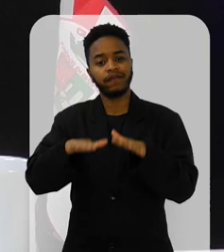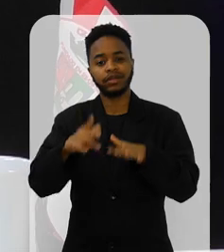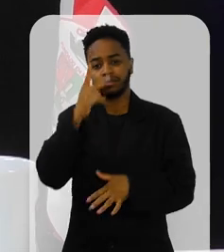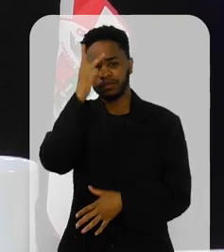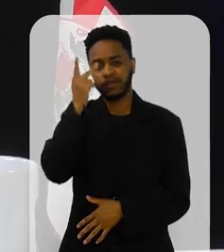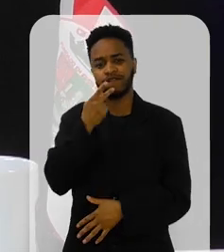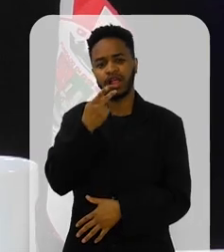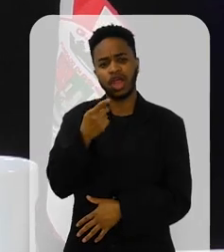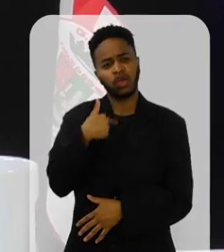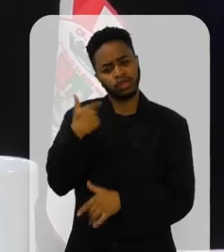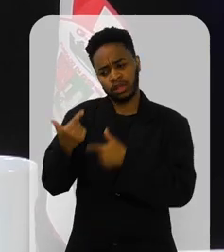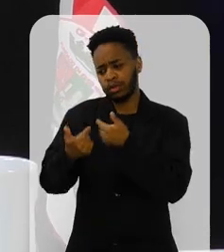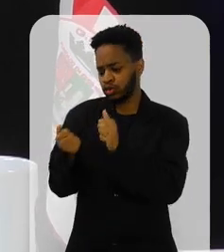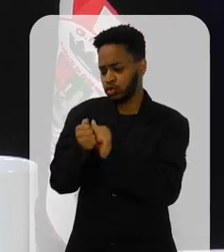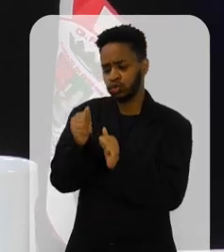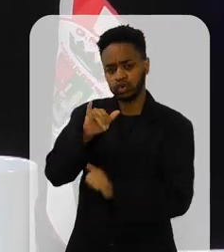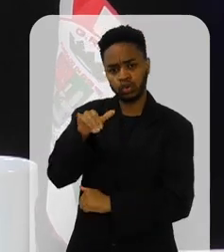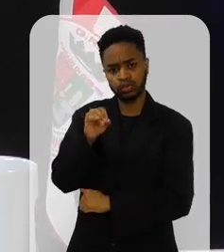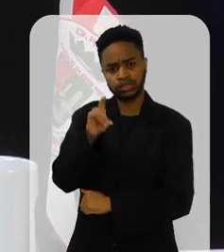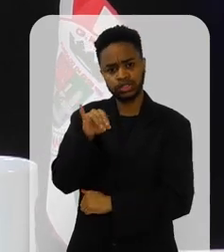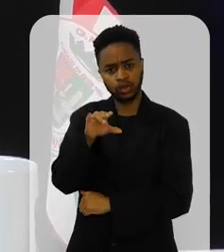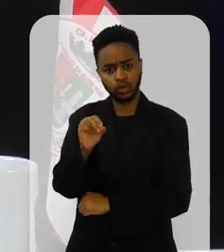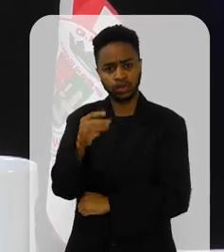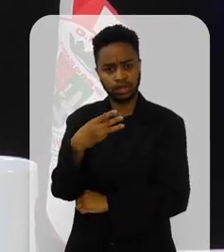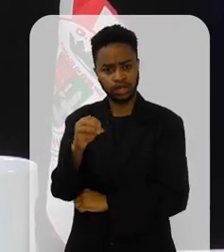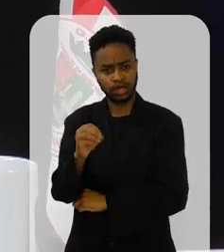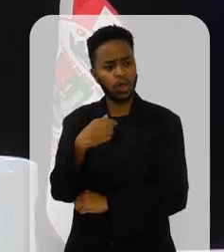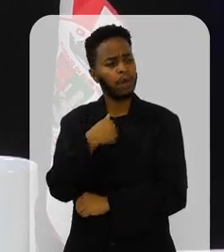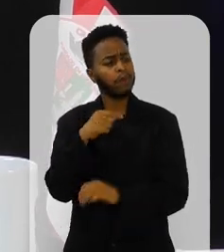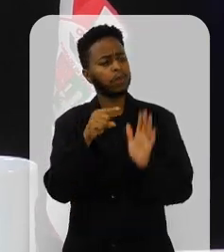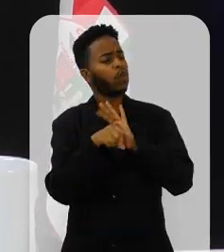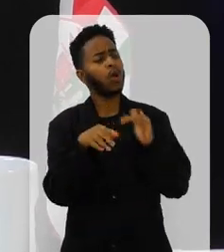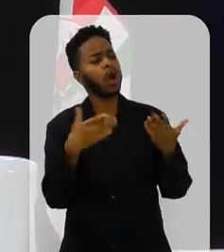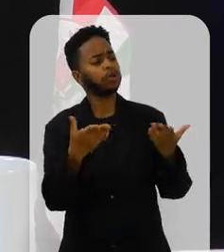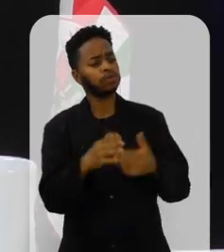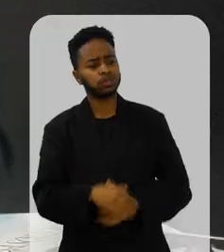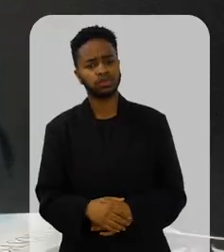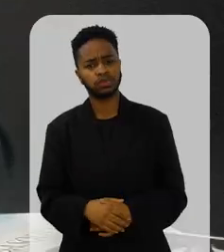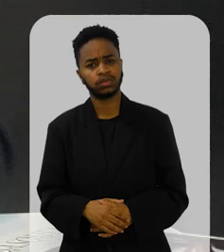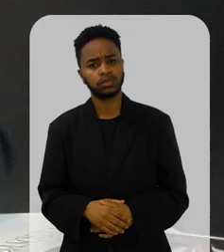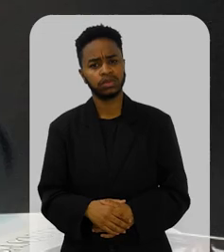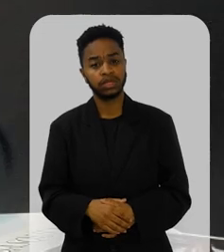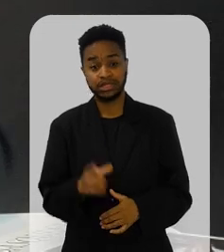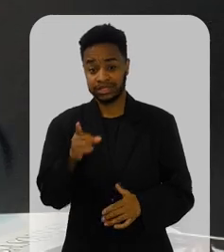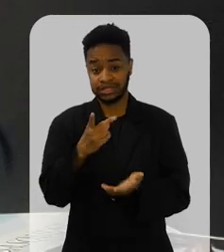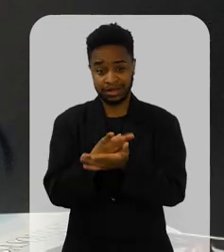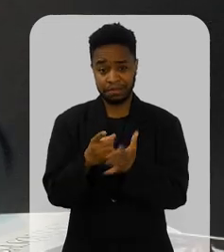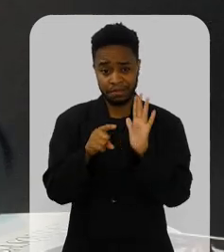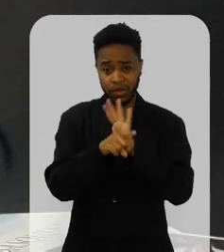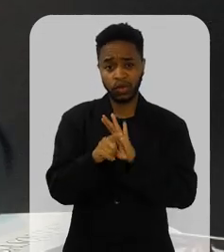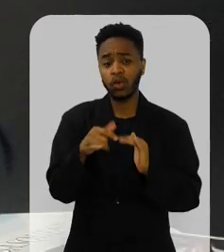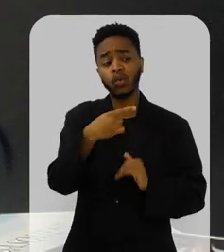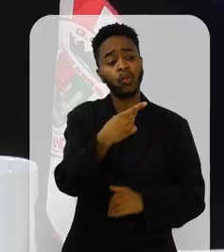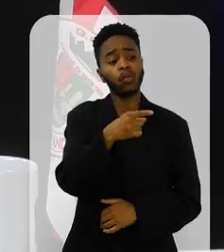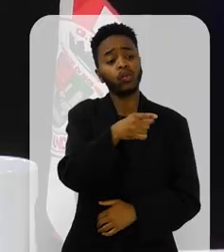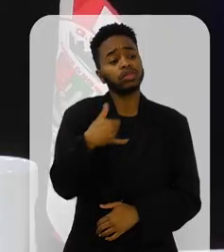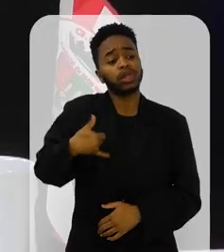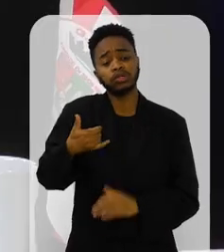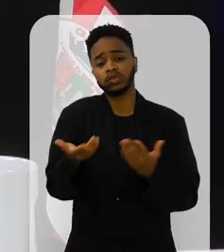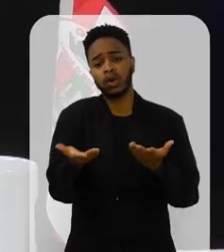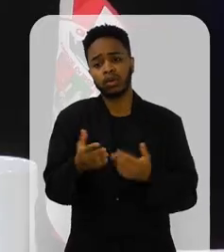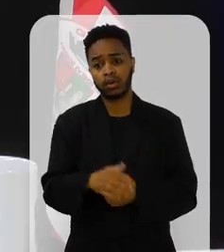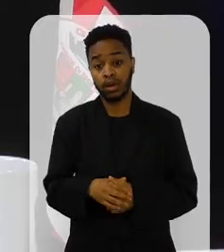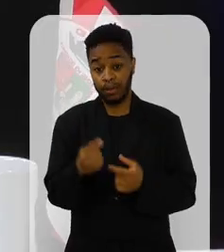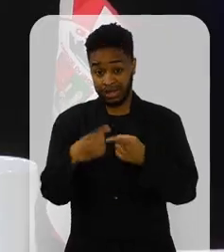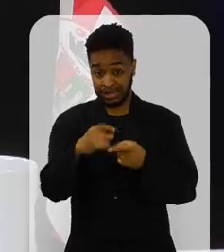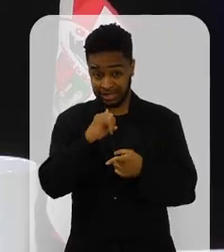falam assim comigo, eu trabalhei com o Joãozinho 30. Aí eu fico olhando assim, a que momento? Quantos anos você tem? Primeiro você pergunta assim, né? Não é? Porque,